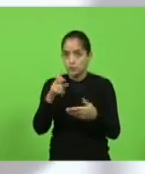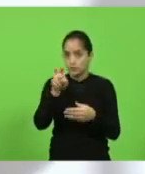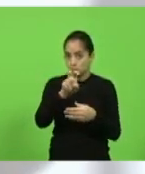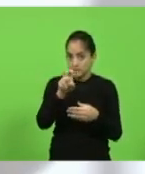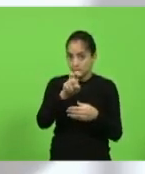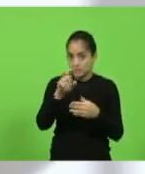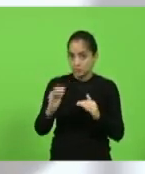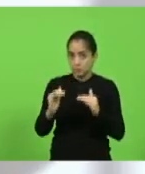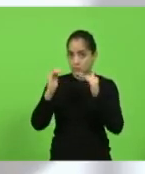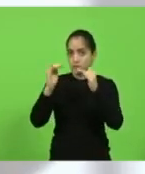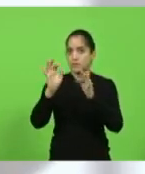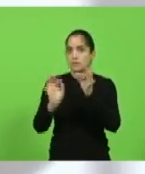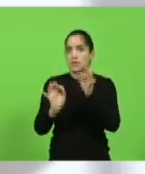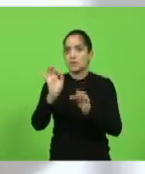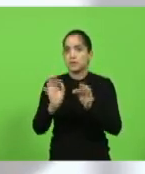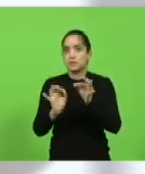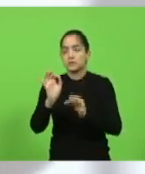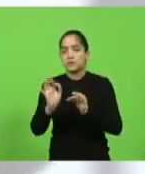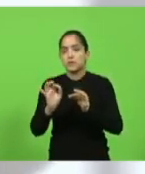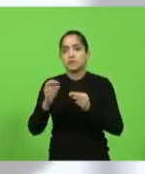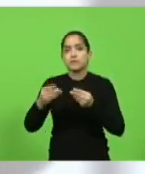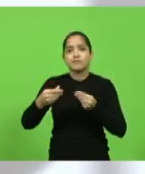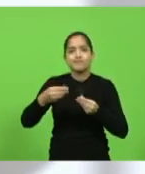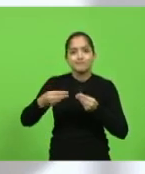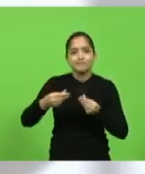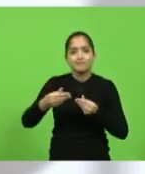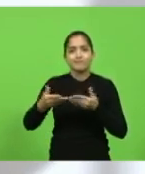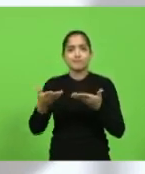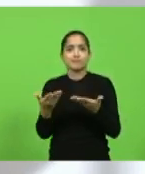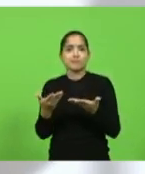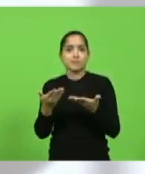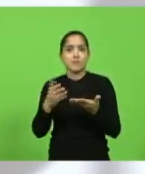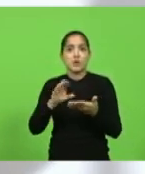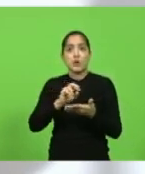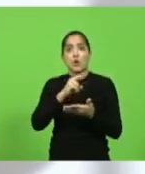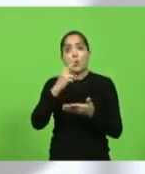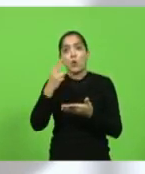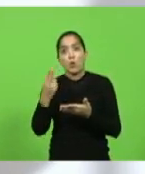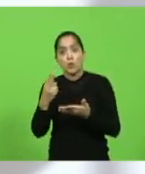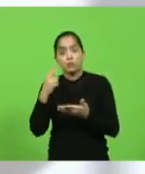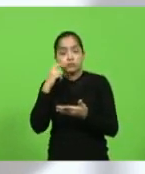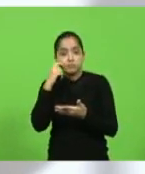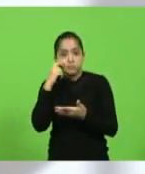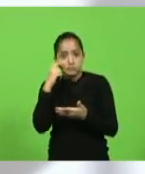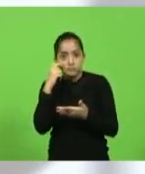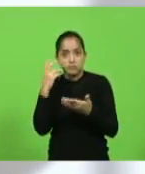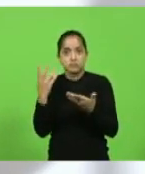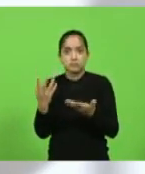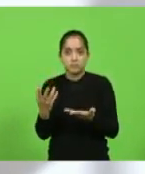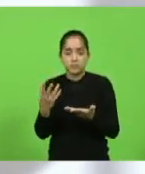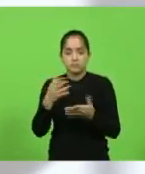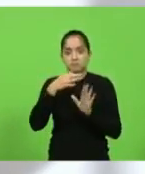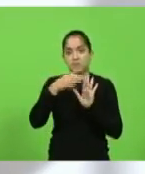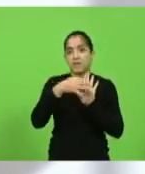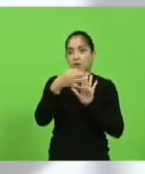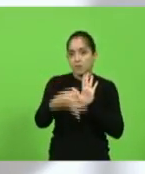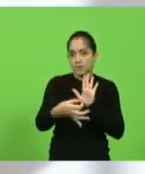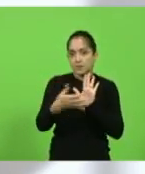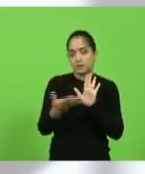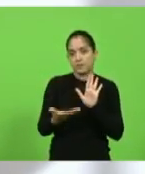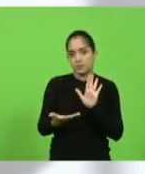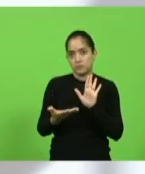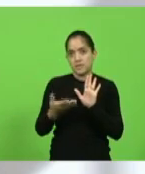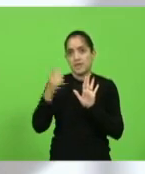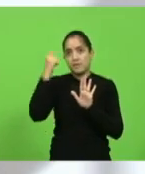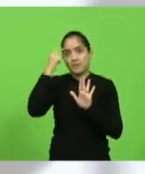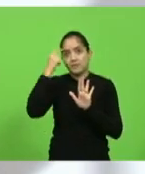desembargadores, fragilizados, comprometidos ou até mesmo constrangidos por nossa opinião. Imaginando que aqui